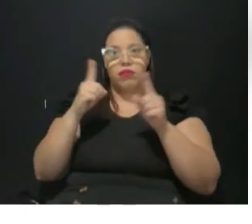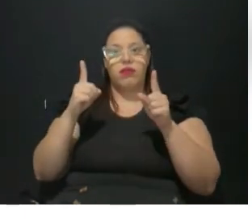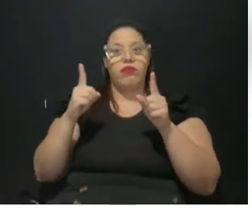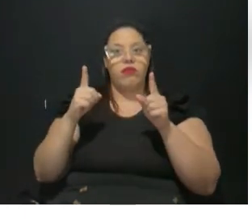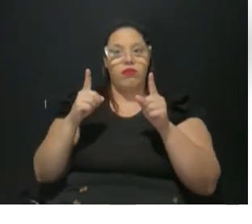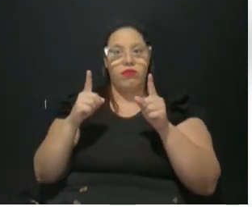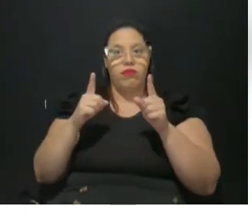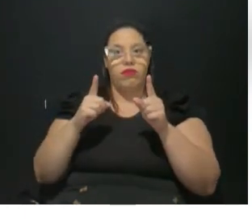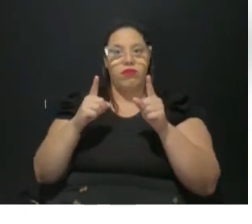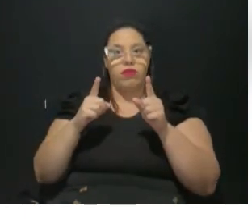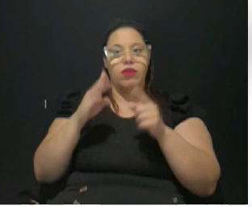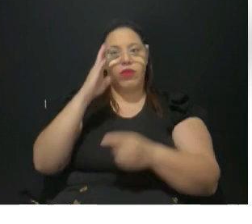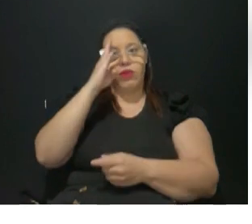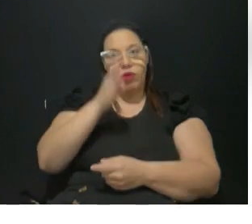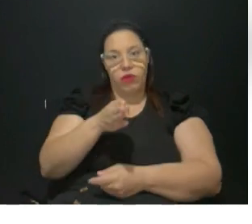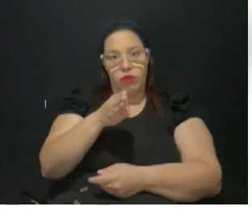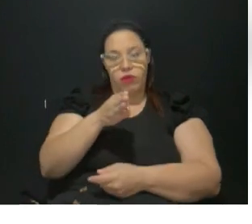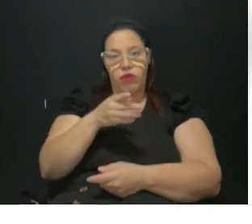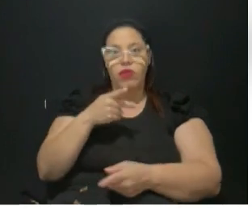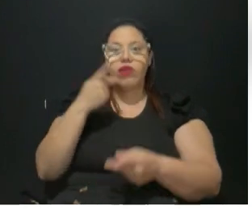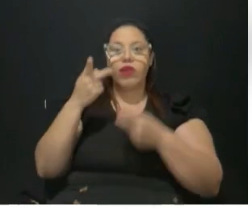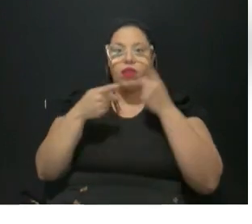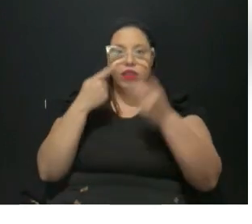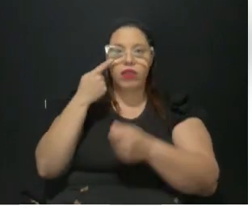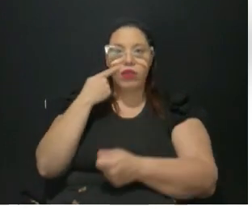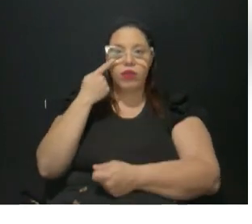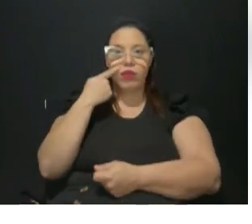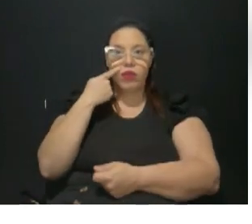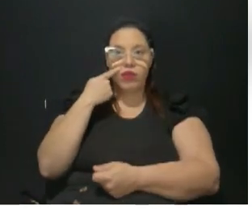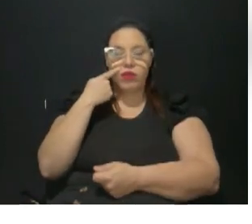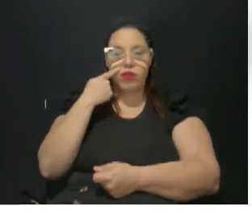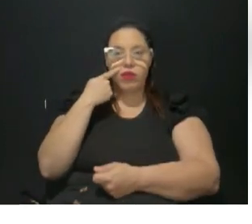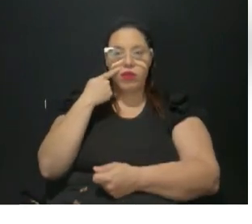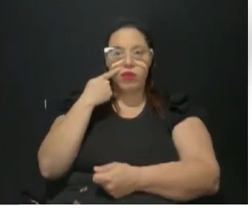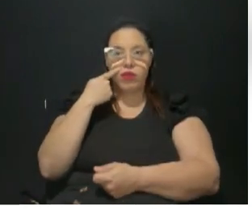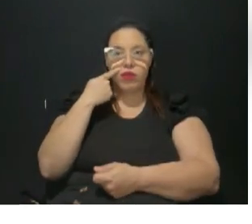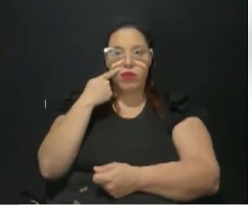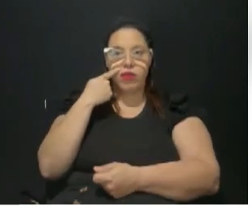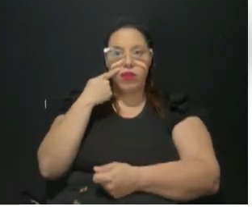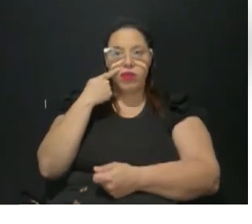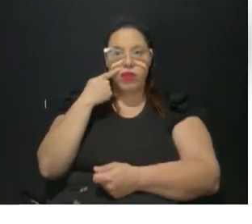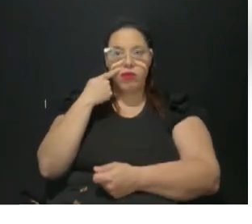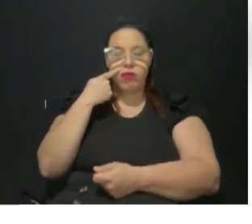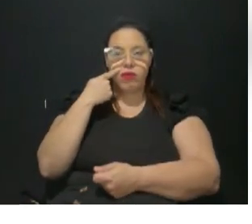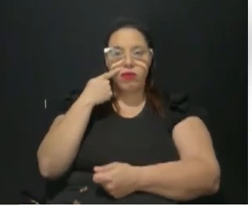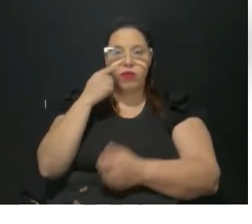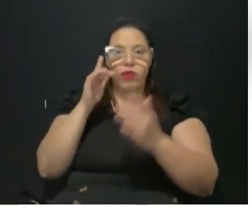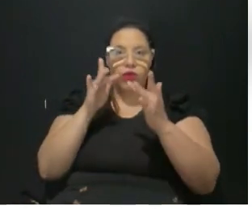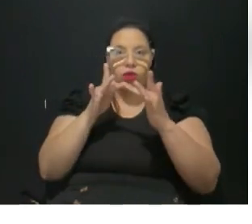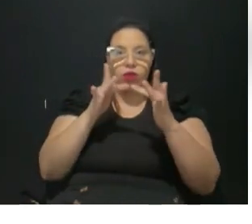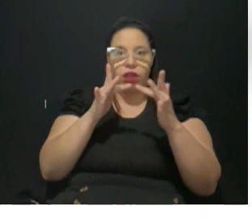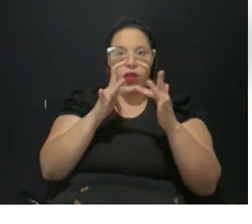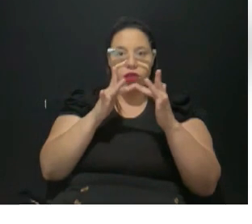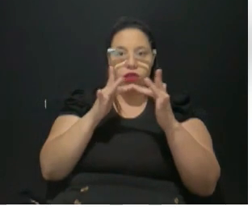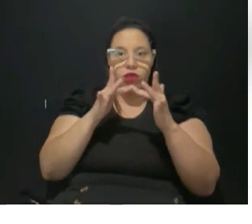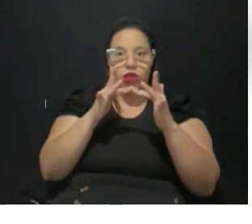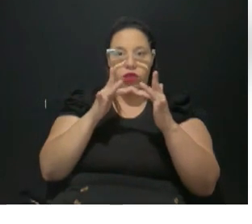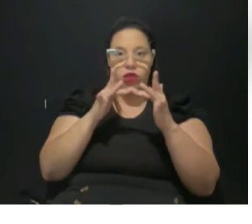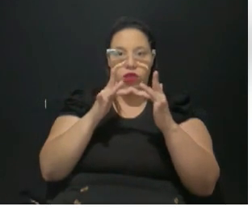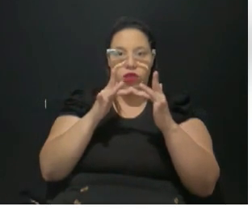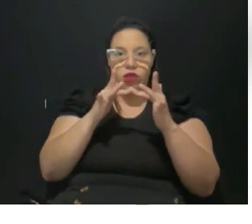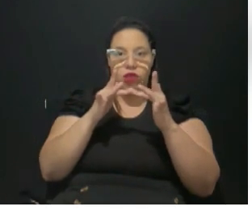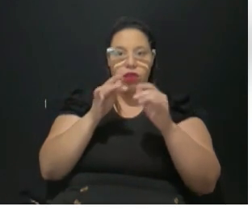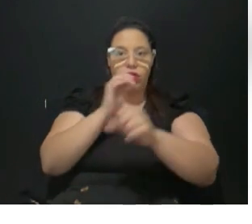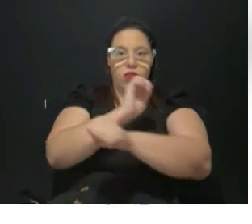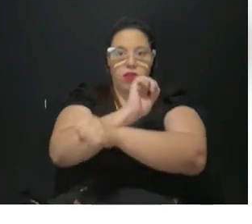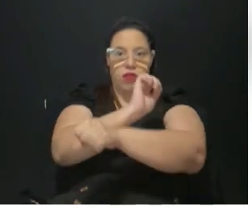mas o principal, como a gente viu, é a transmissão através do contato, ou de